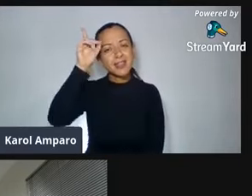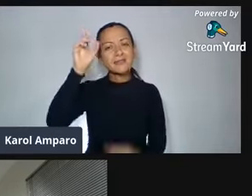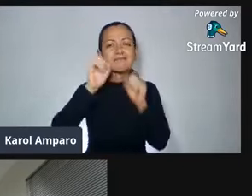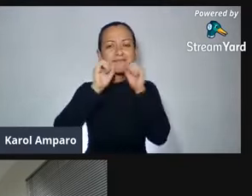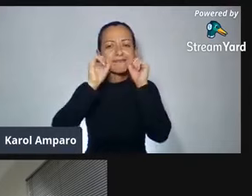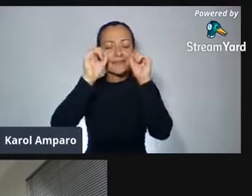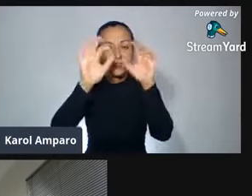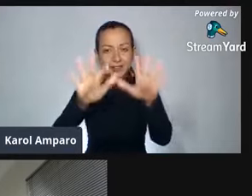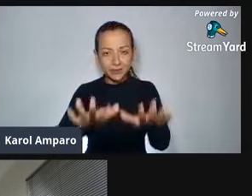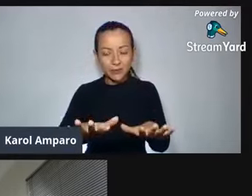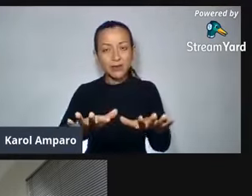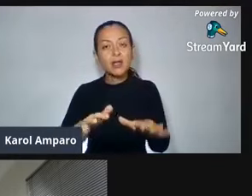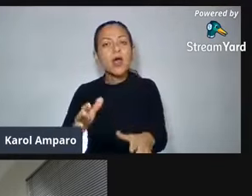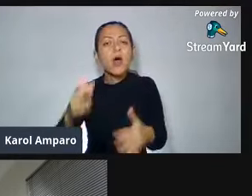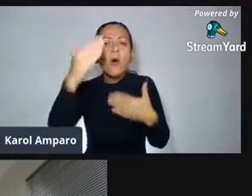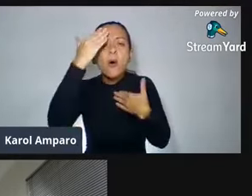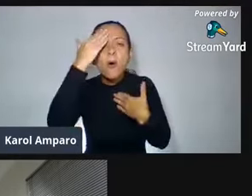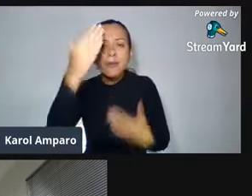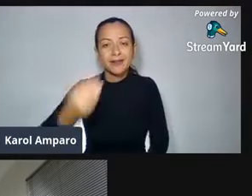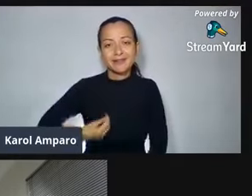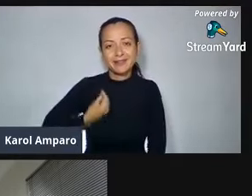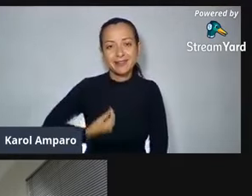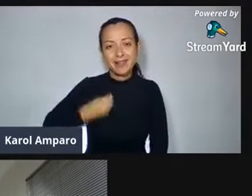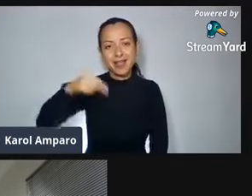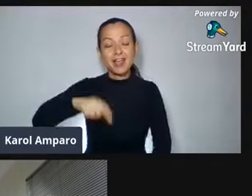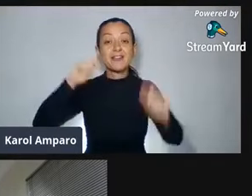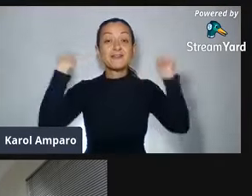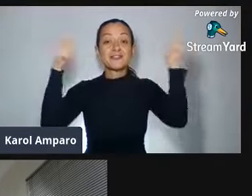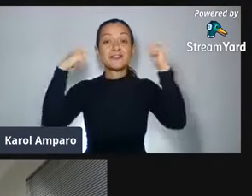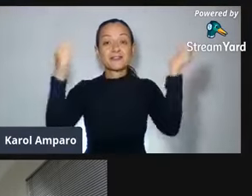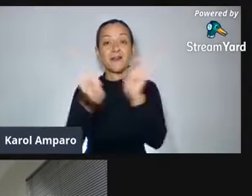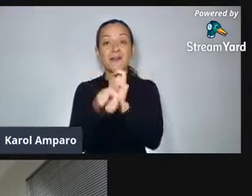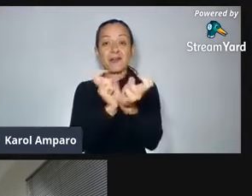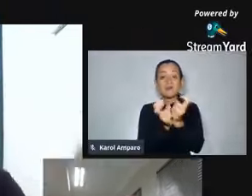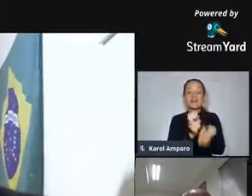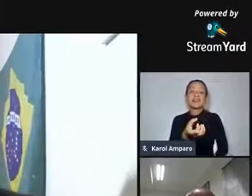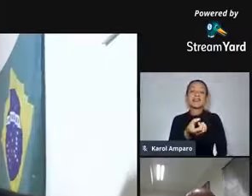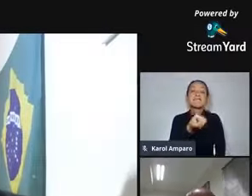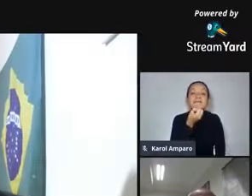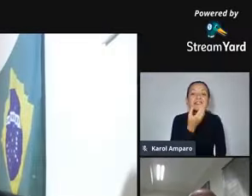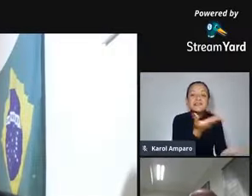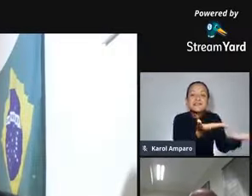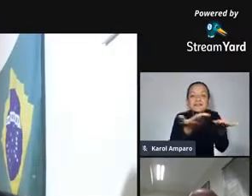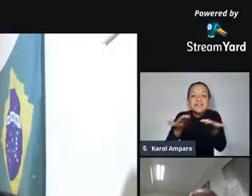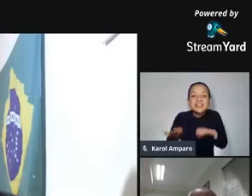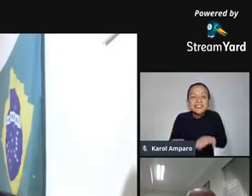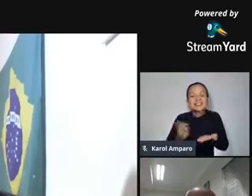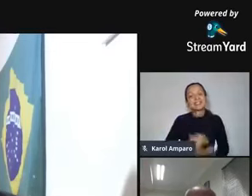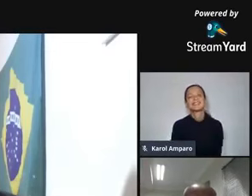por participar do Festival de Capoeira de Santos. Seja bem-vindo.